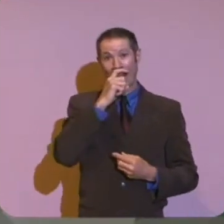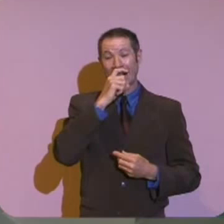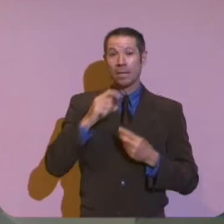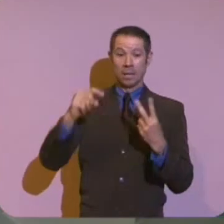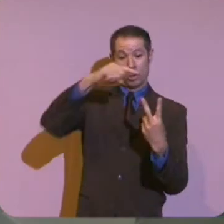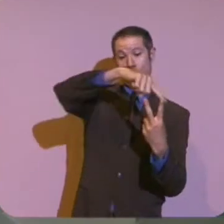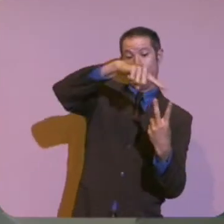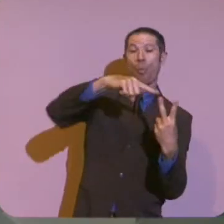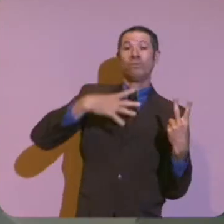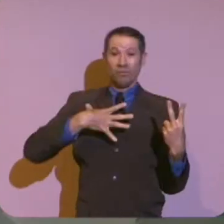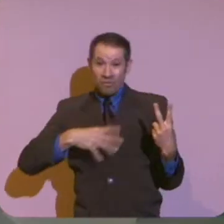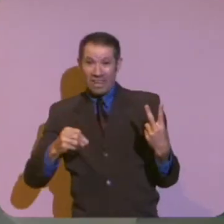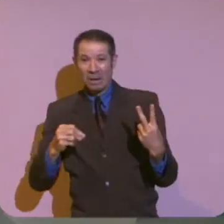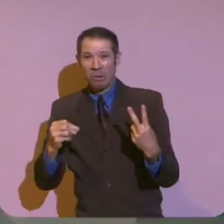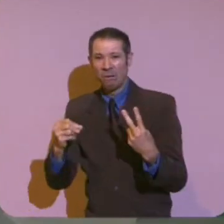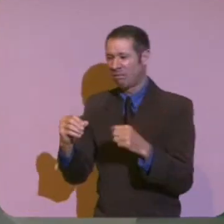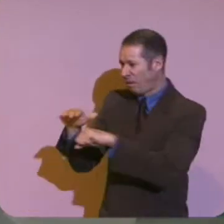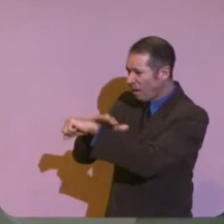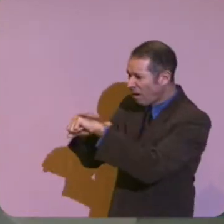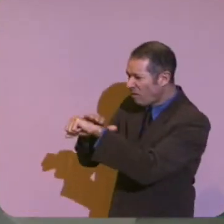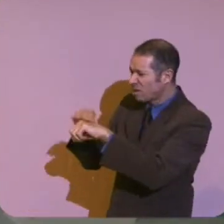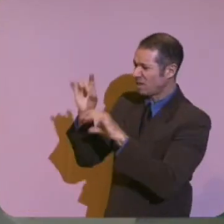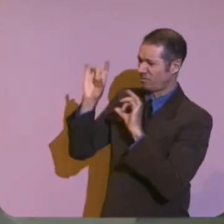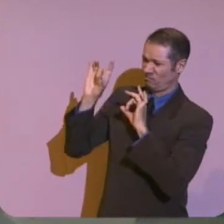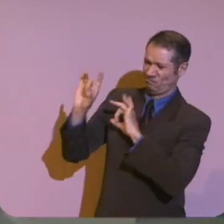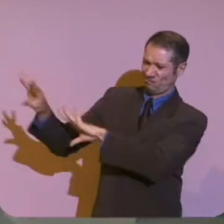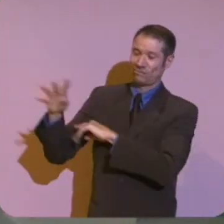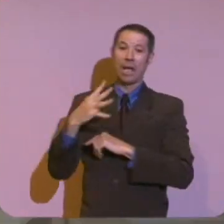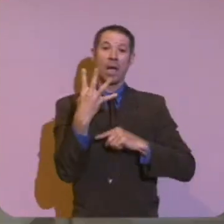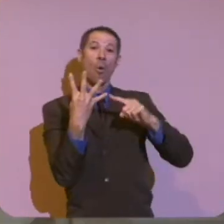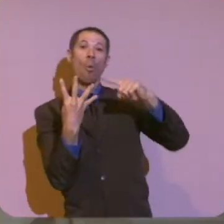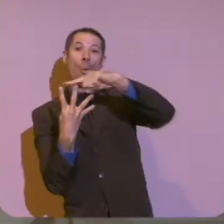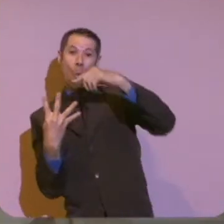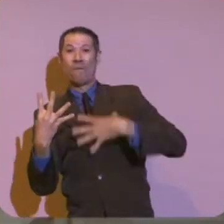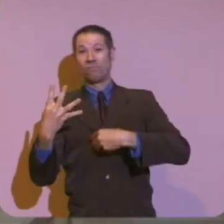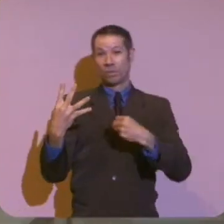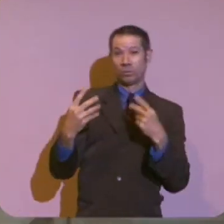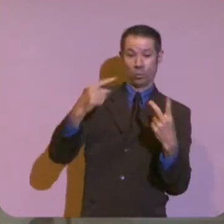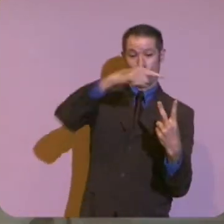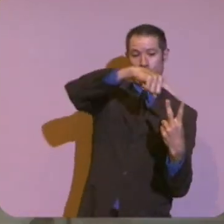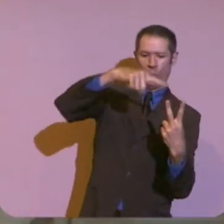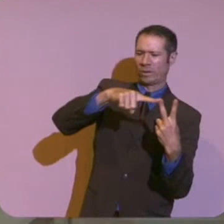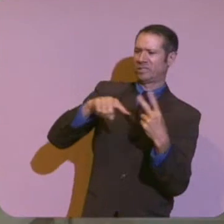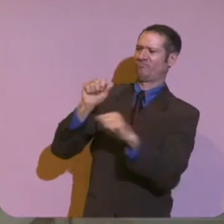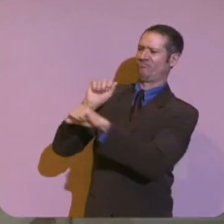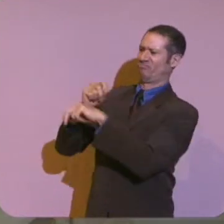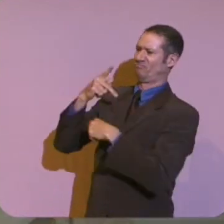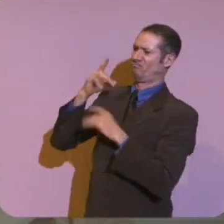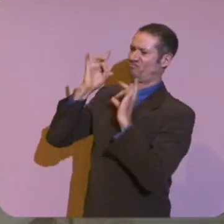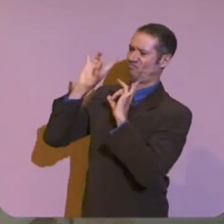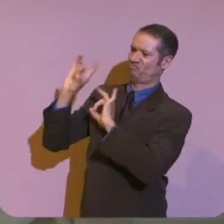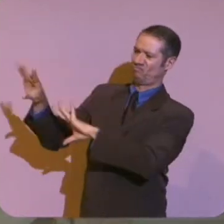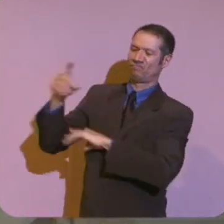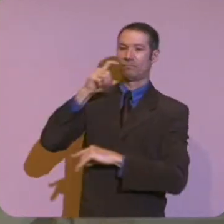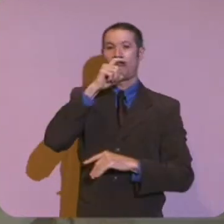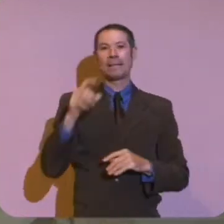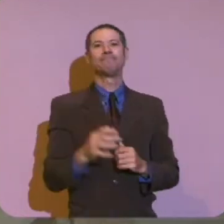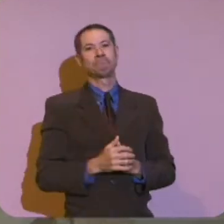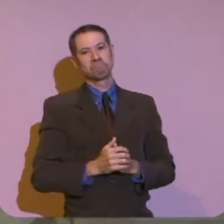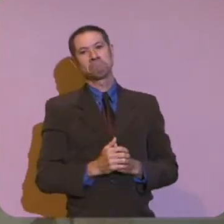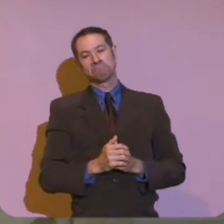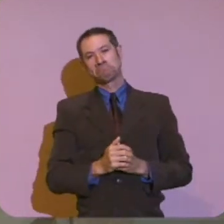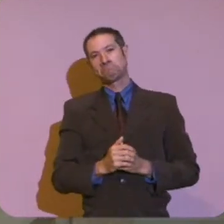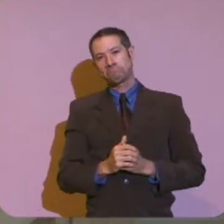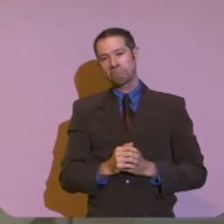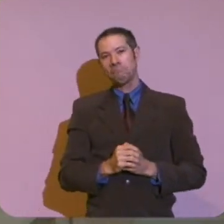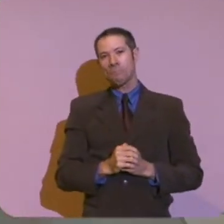2 desses filhos não conversavam mais, são 4 filhos, 2 não falavam mais com o pai. E